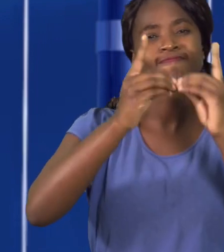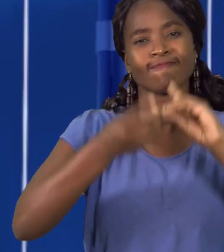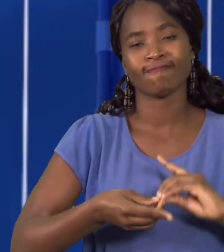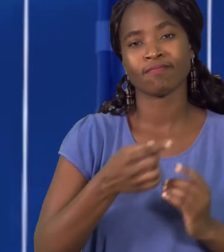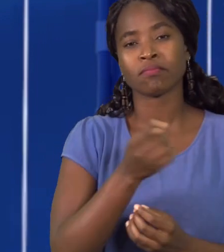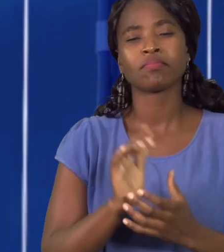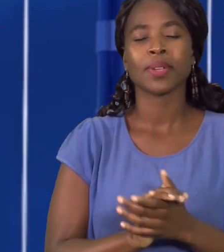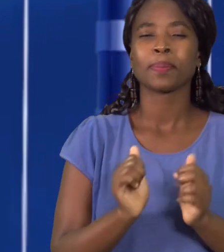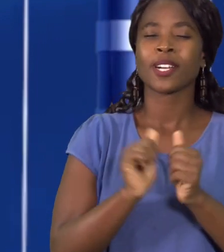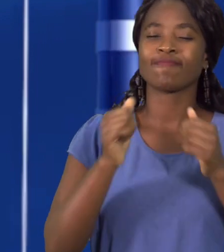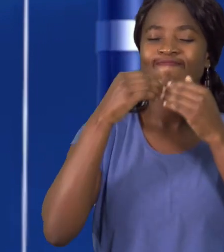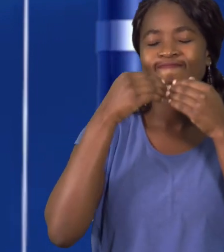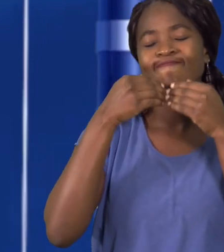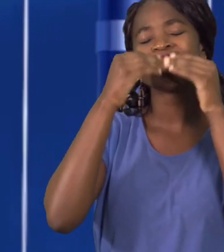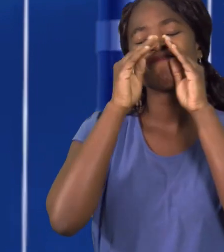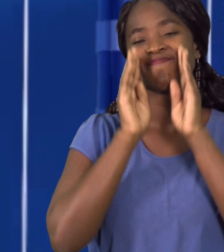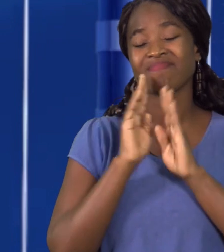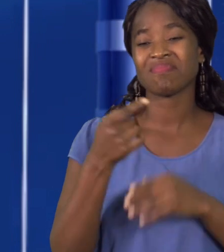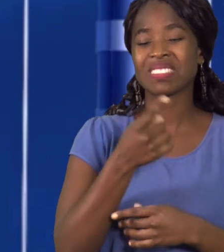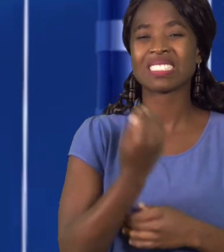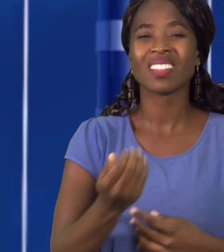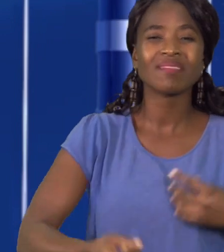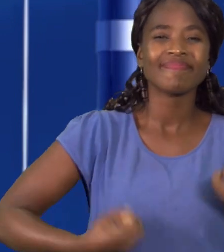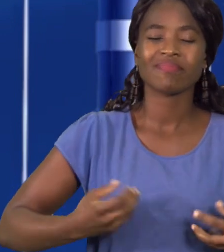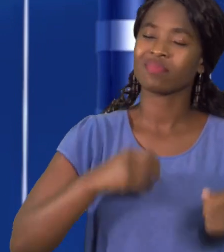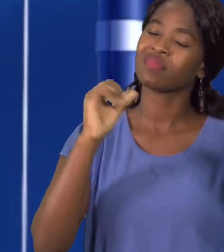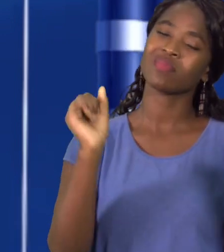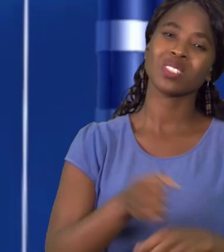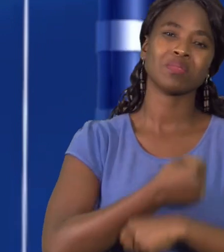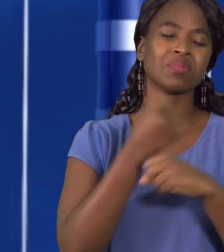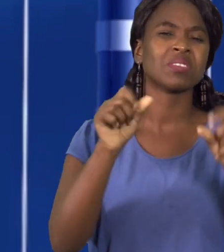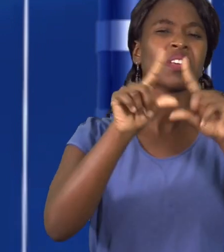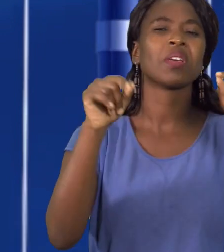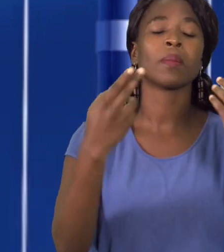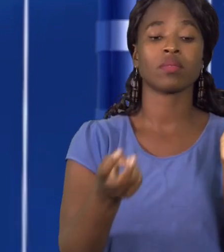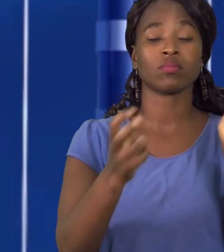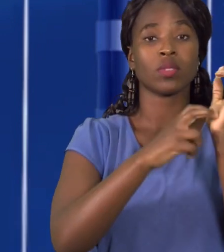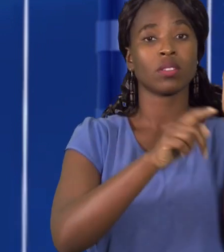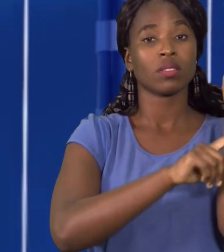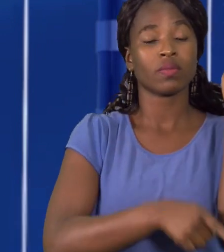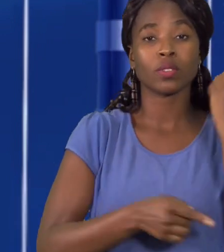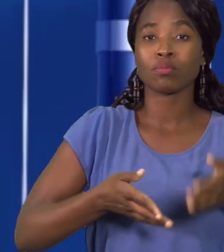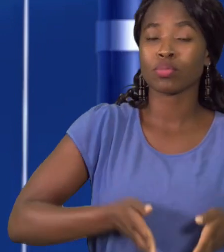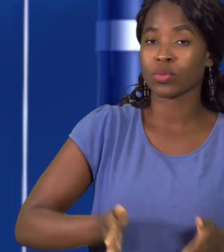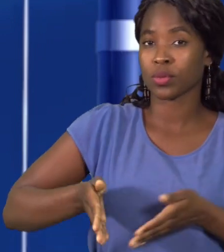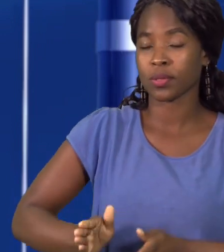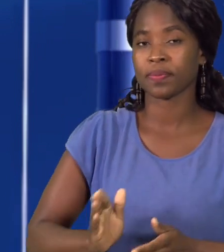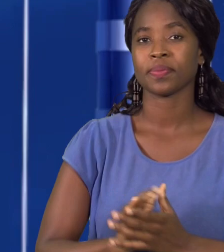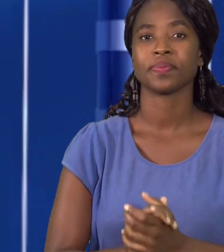jovens, mas infelizmente ainda há muito tabu à volta dele. É a saúde sexual e